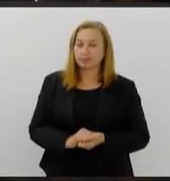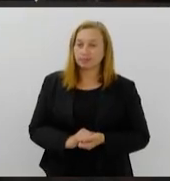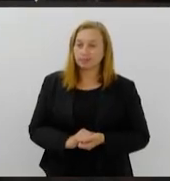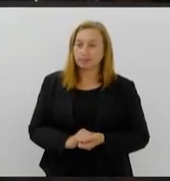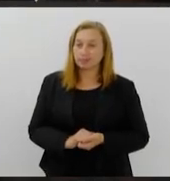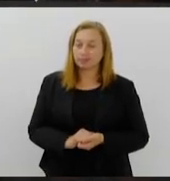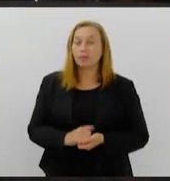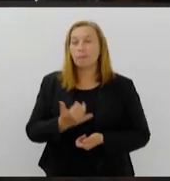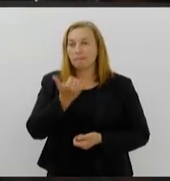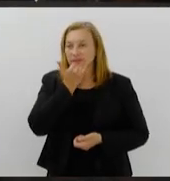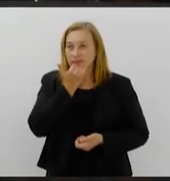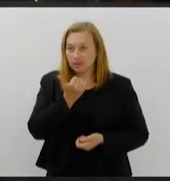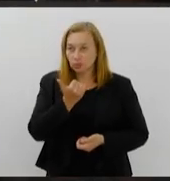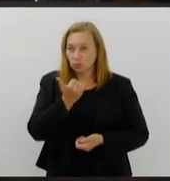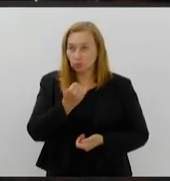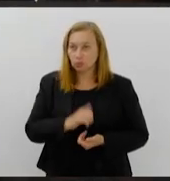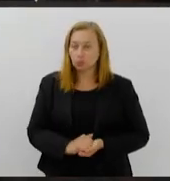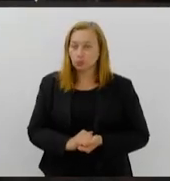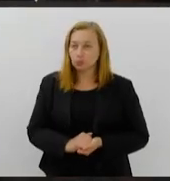Perdão.